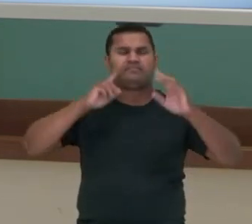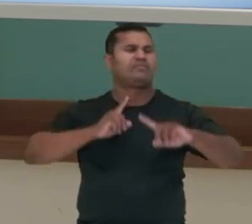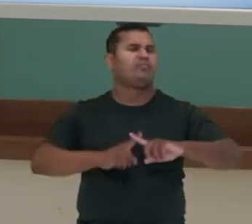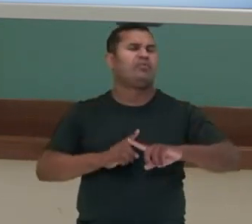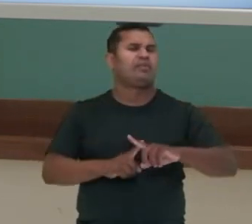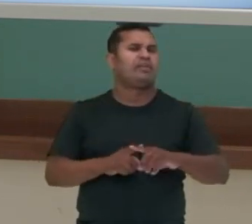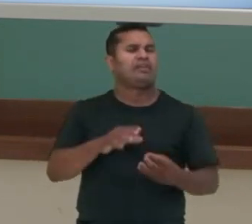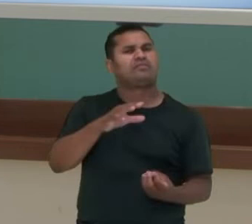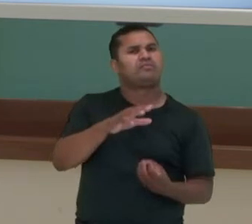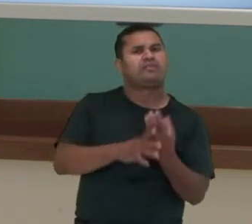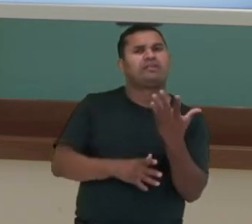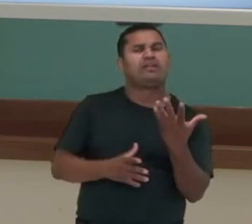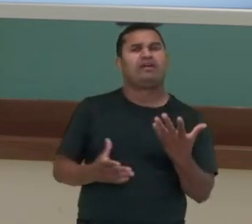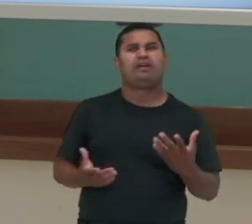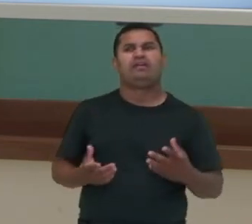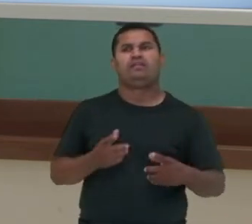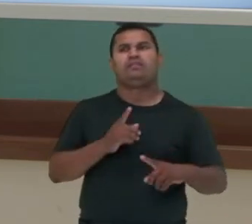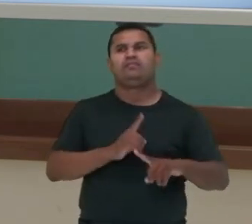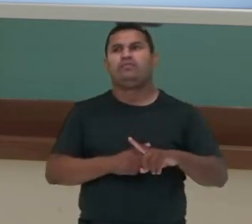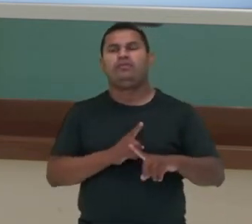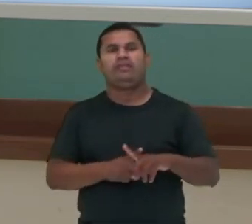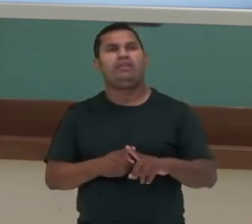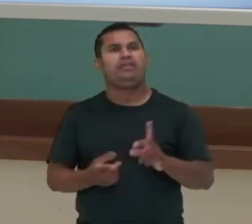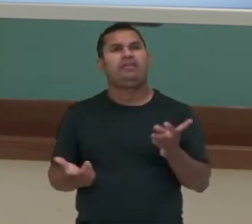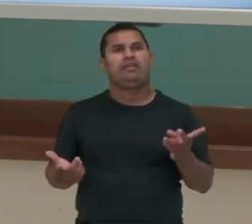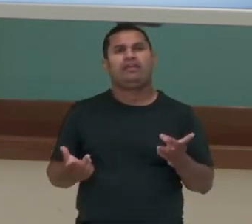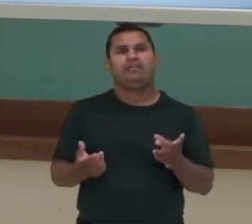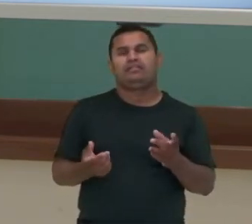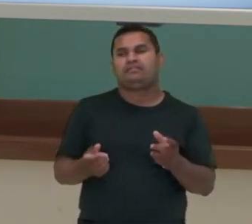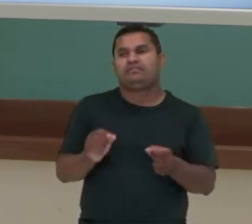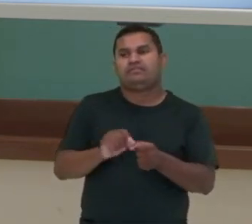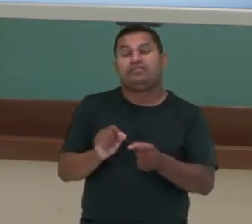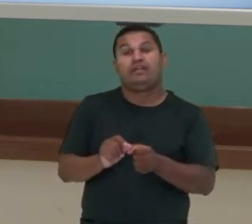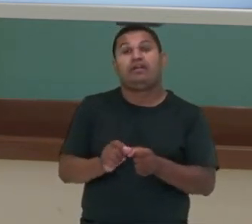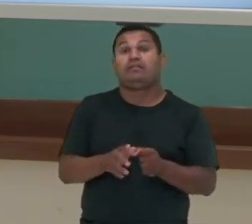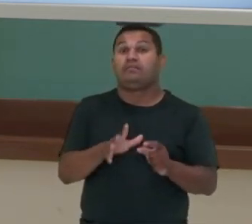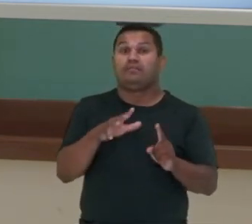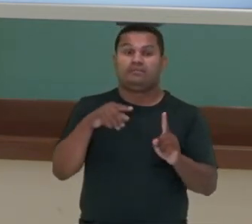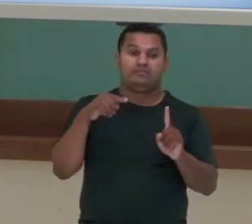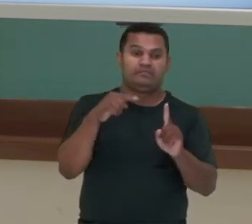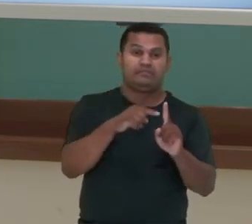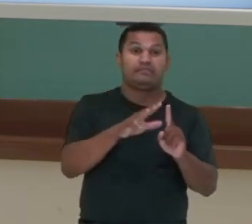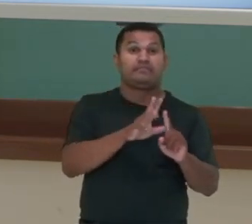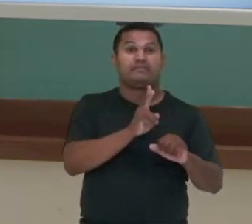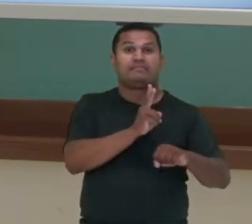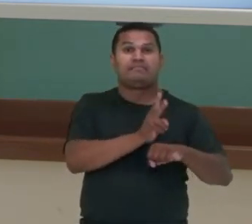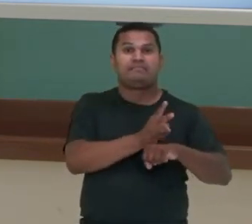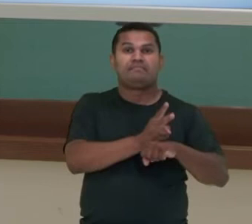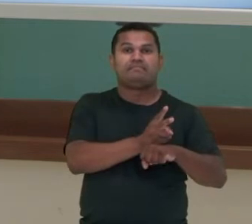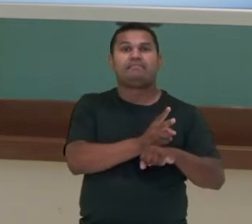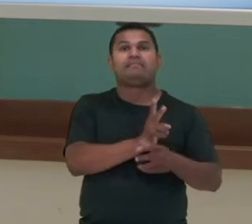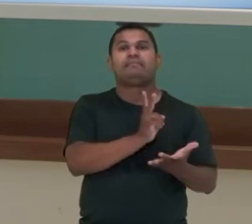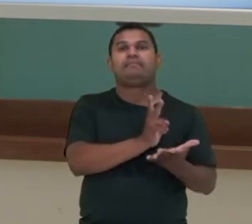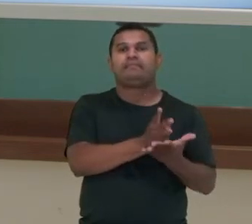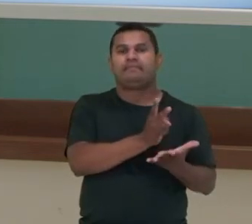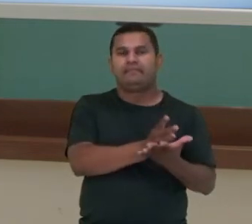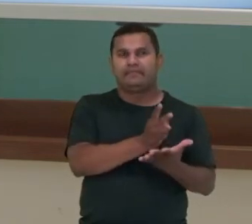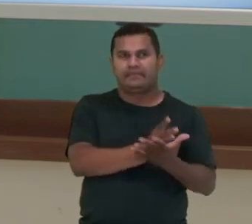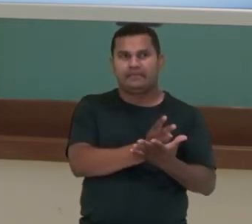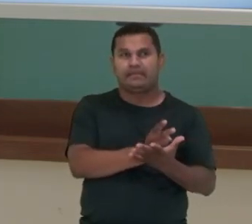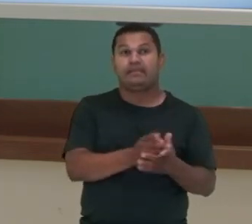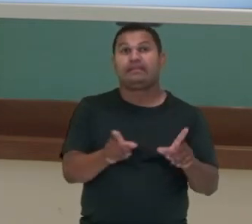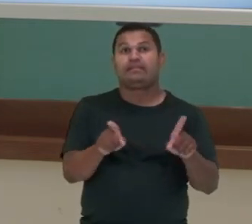essas reservas? Para manter as características e a própria diversidade de espécies